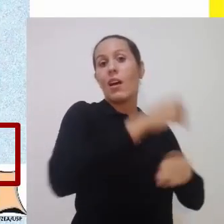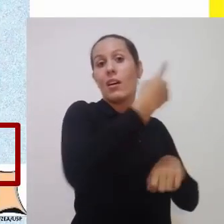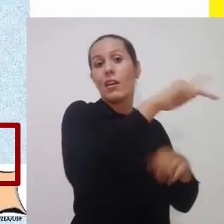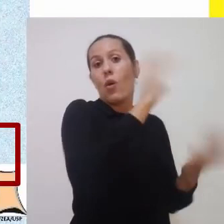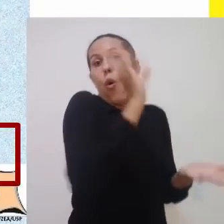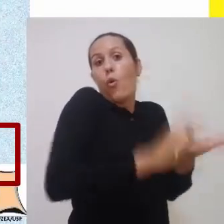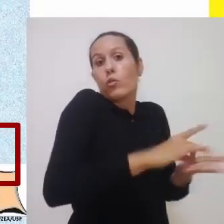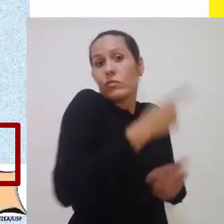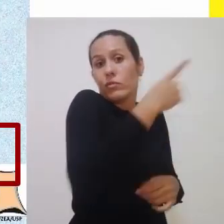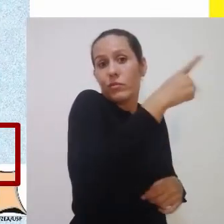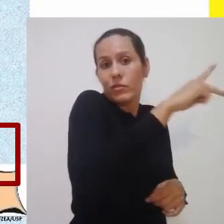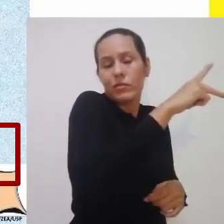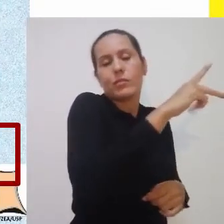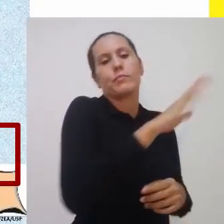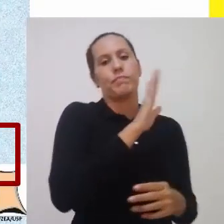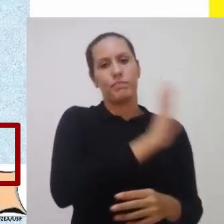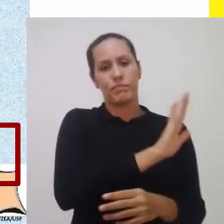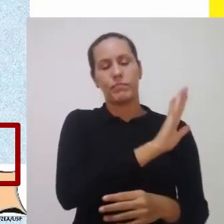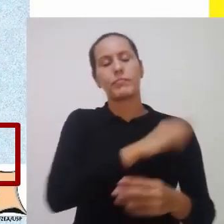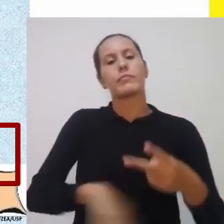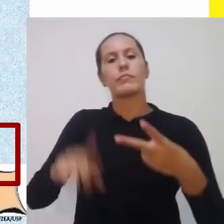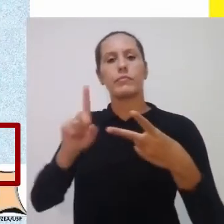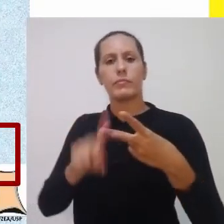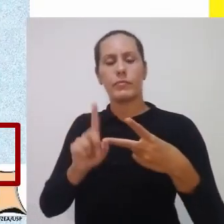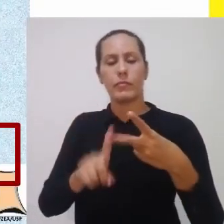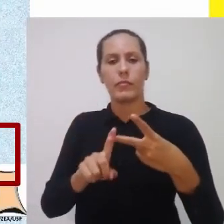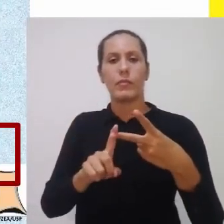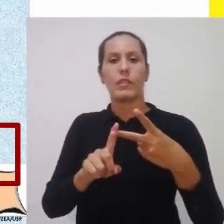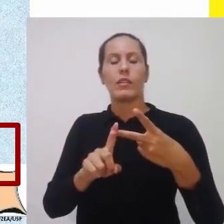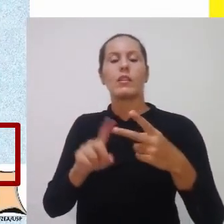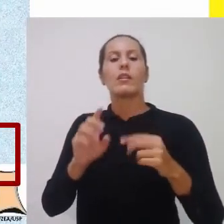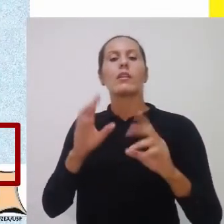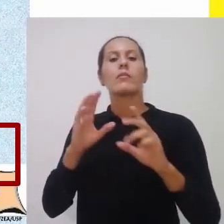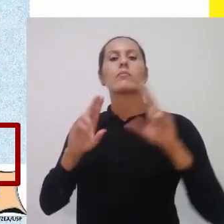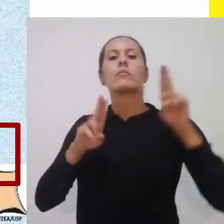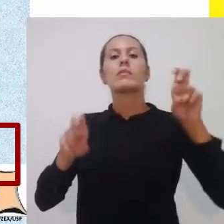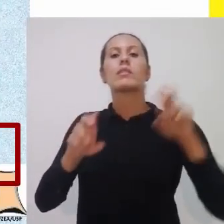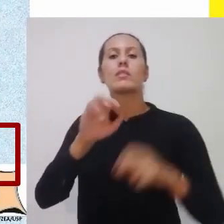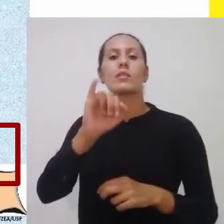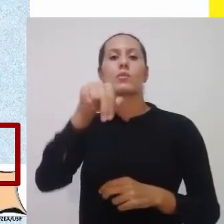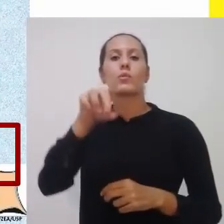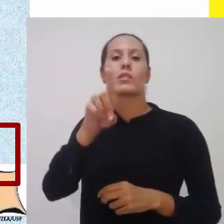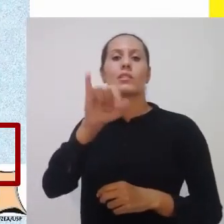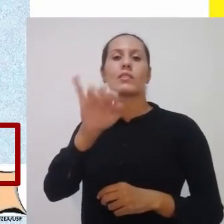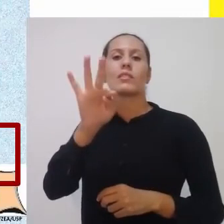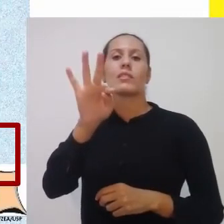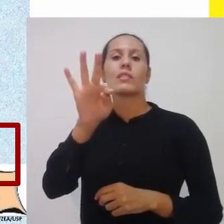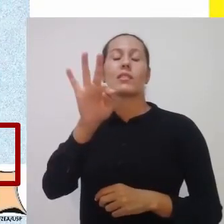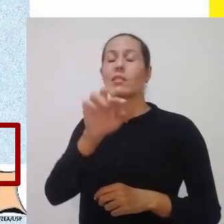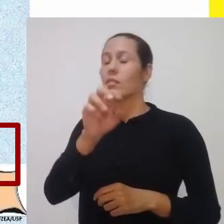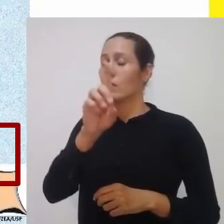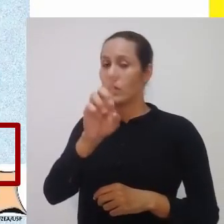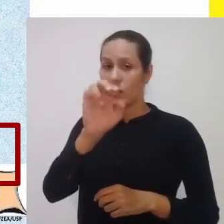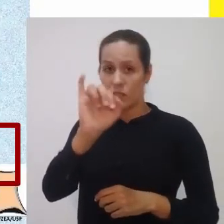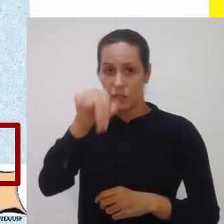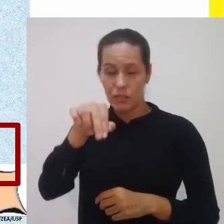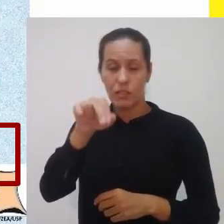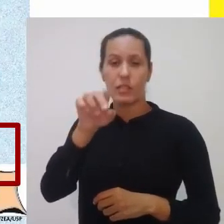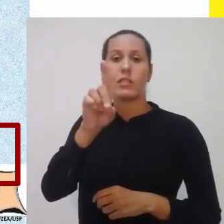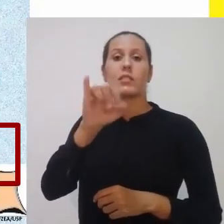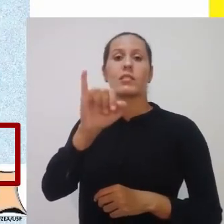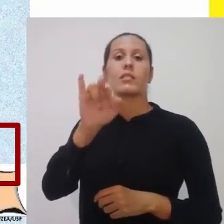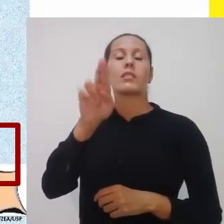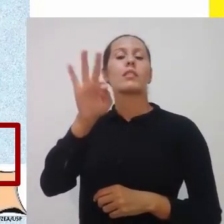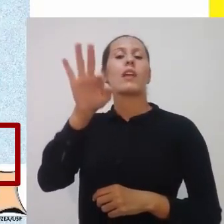fala. E existe a citação indireta, que é o texto criado com base na obra do autor consultado, em que